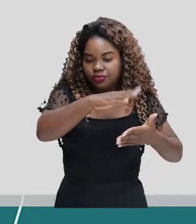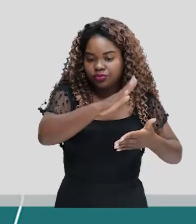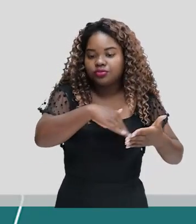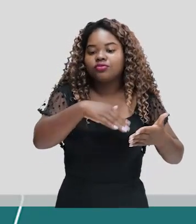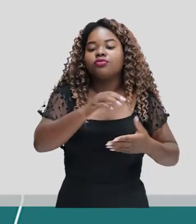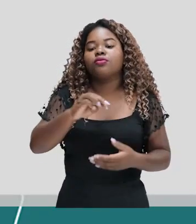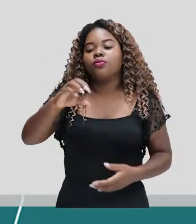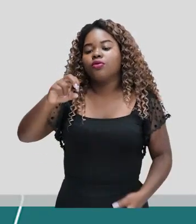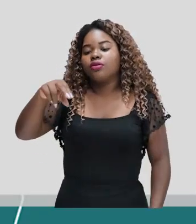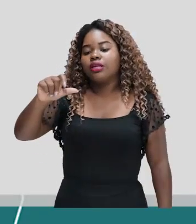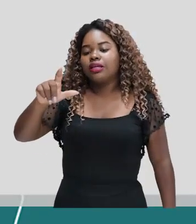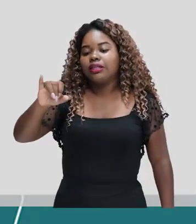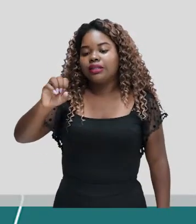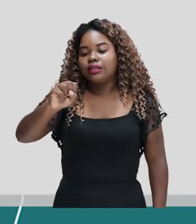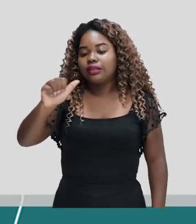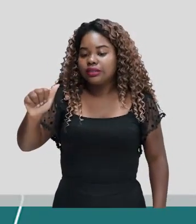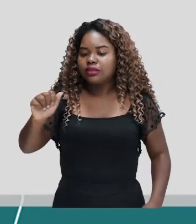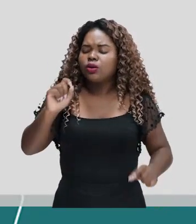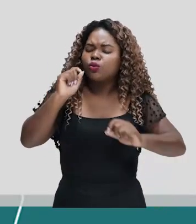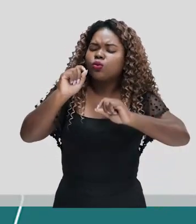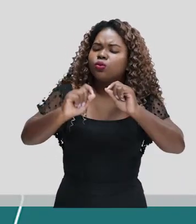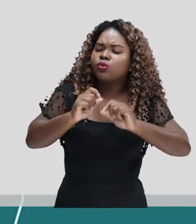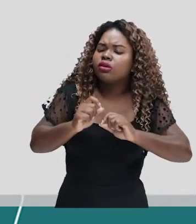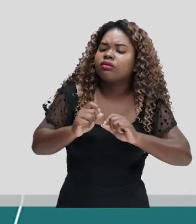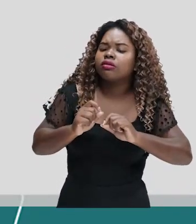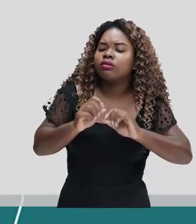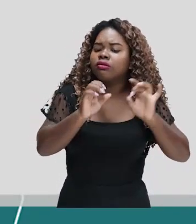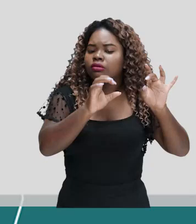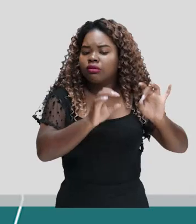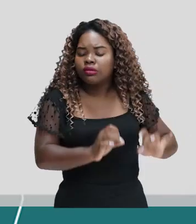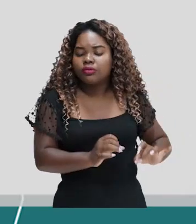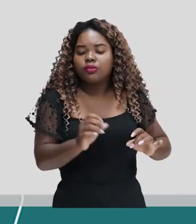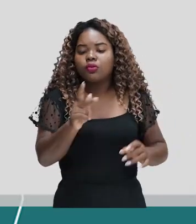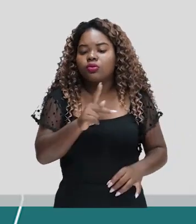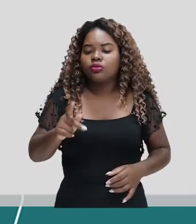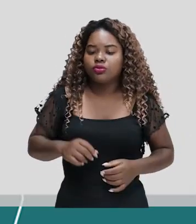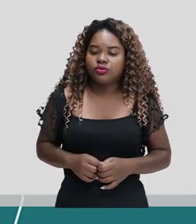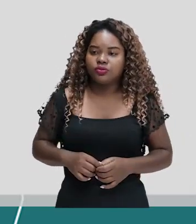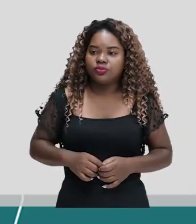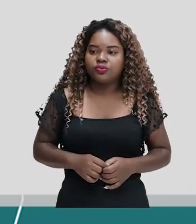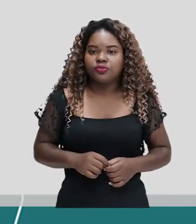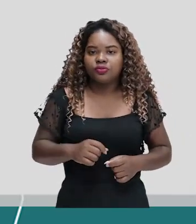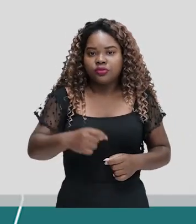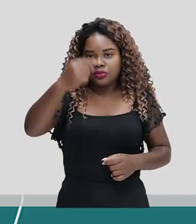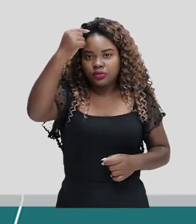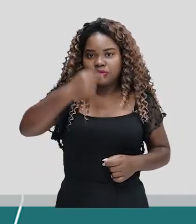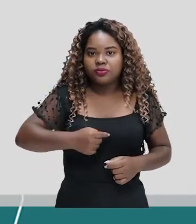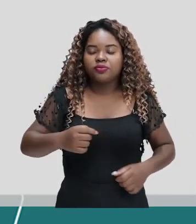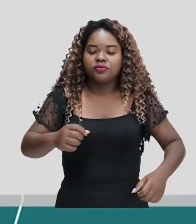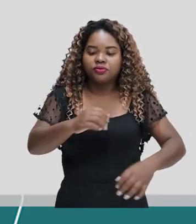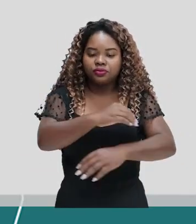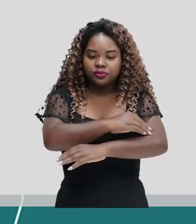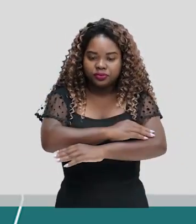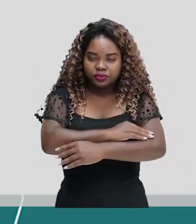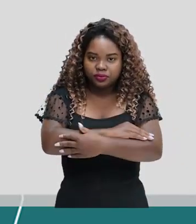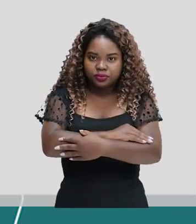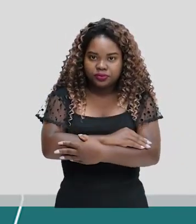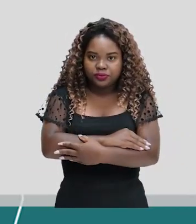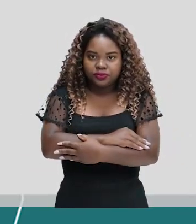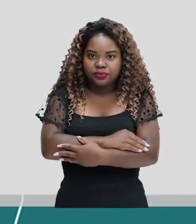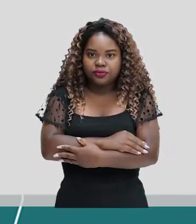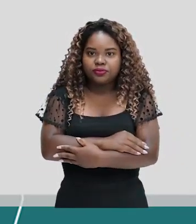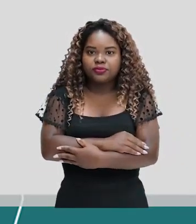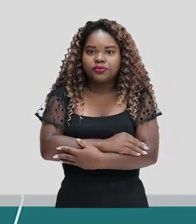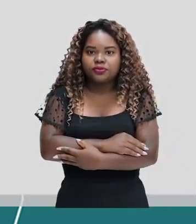a Mona Lisa. Professor, o que a Mona Lisa tem de tão especial? Isso aqui, ó, eu vou mostrar para vocês, e a minha intérprete vai fazer também, no formato,